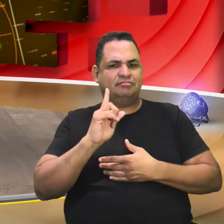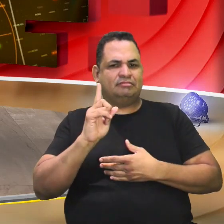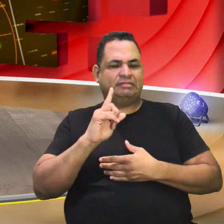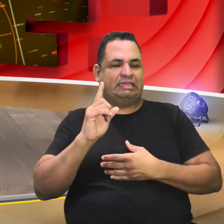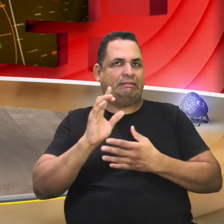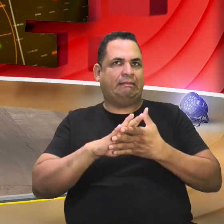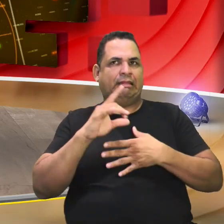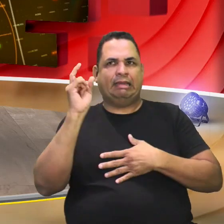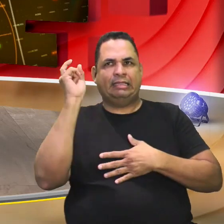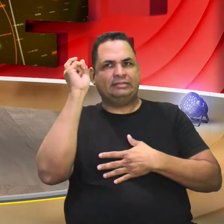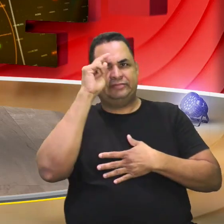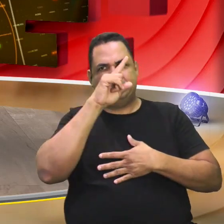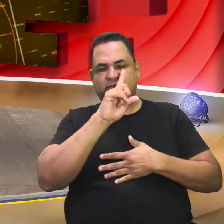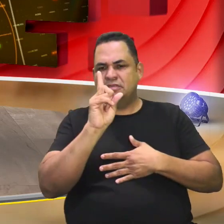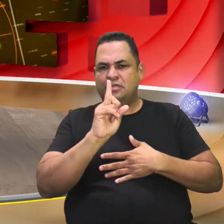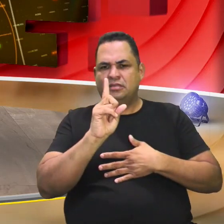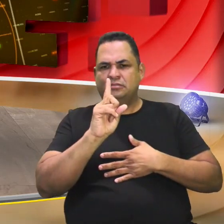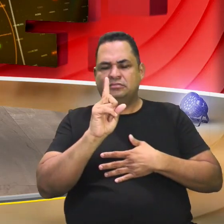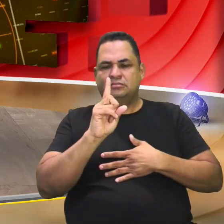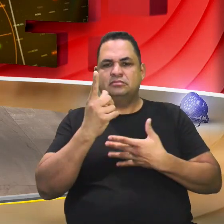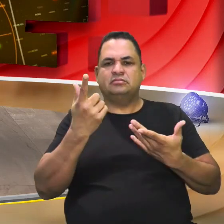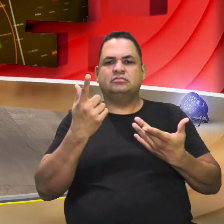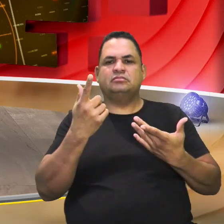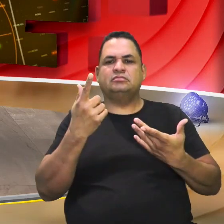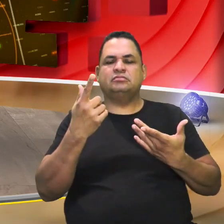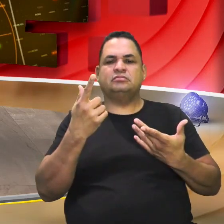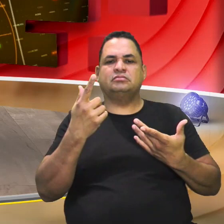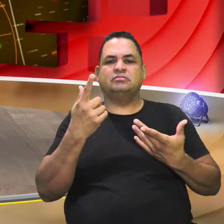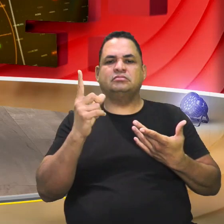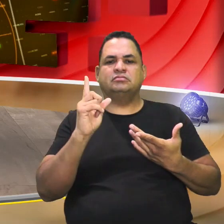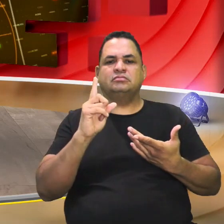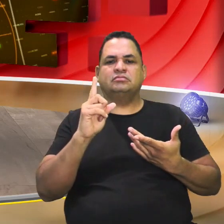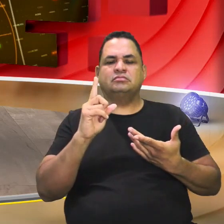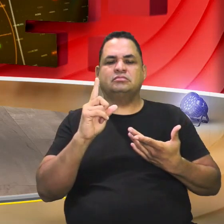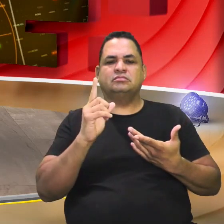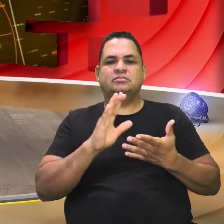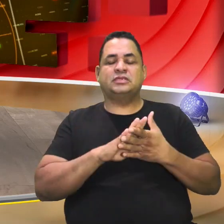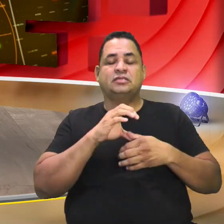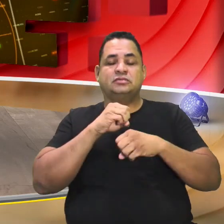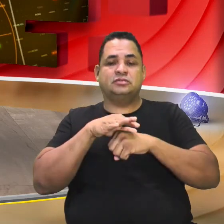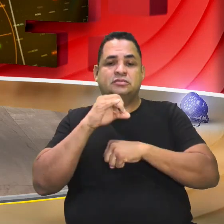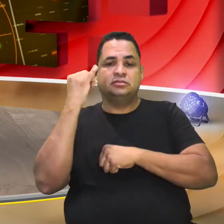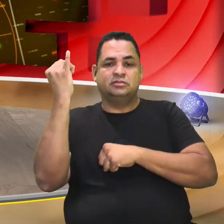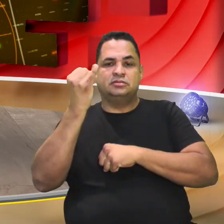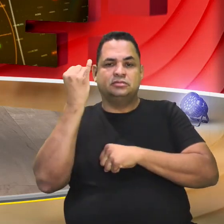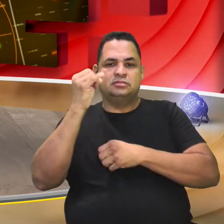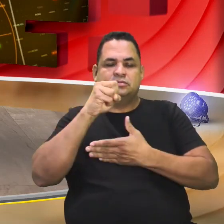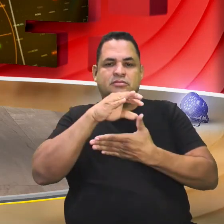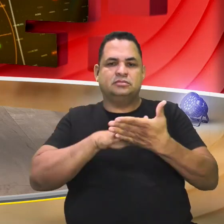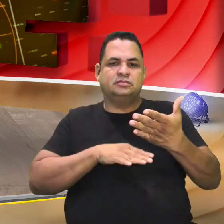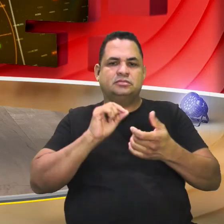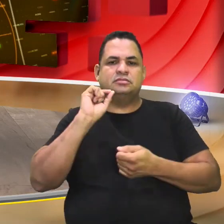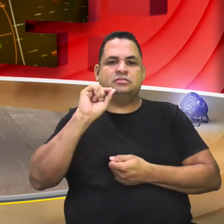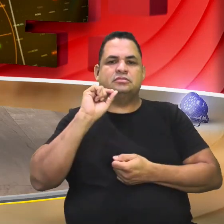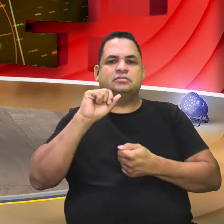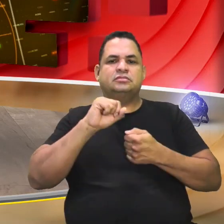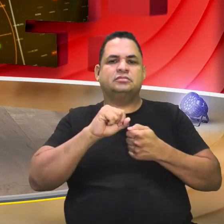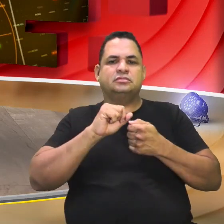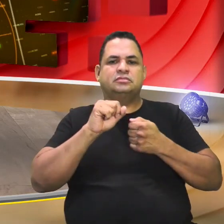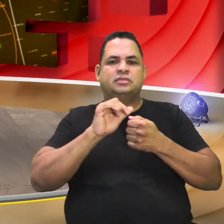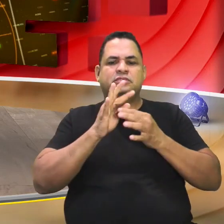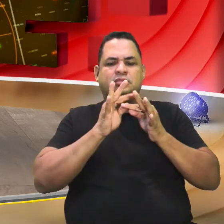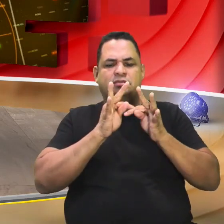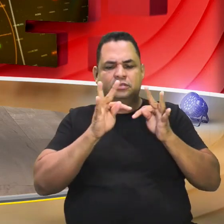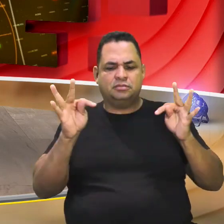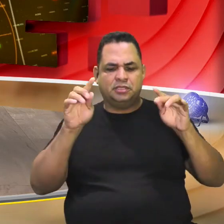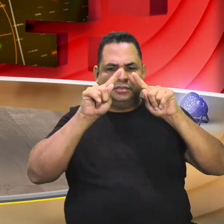aquele bicho de 7 cabeças? Não, verdade. Não é. E aí uma dica importante para as atividades é o quê? Faz a